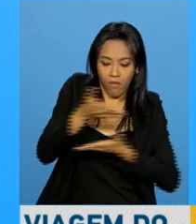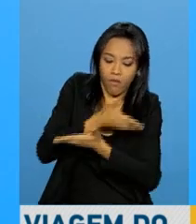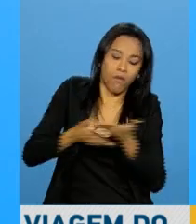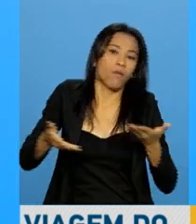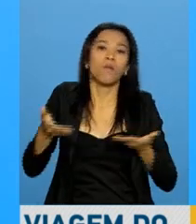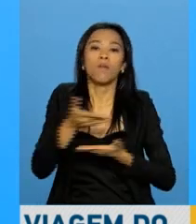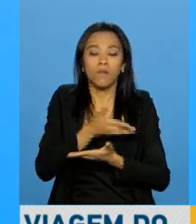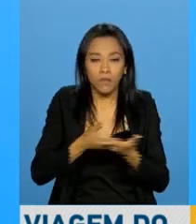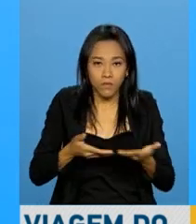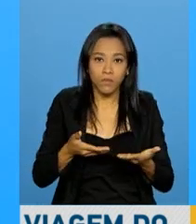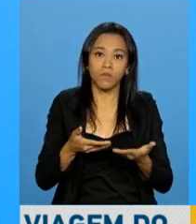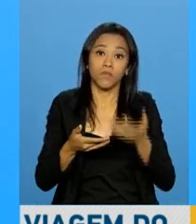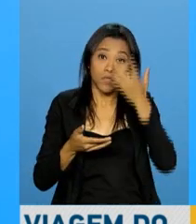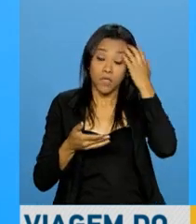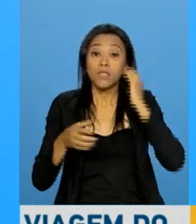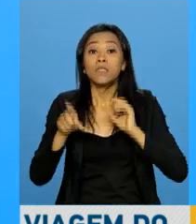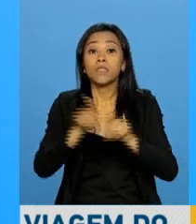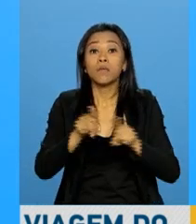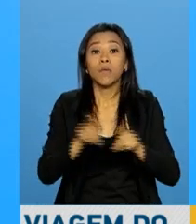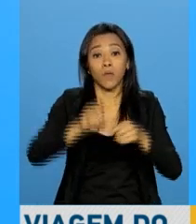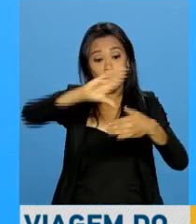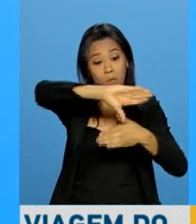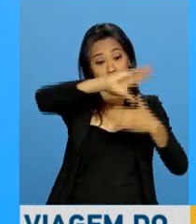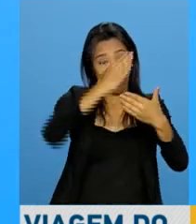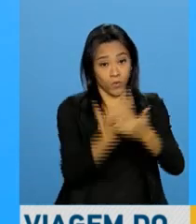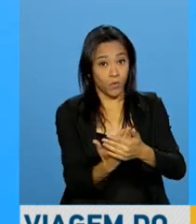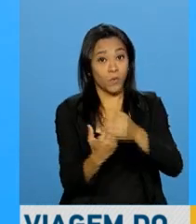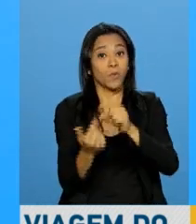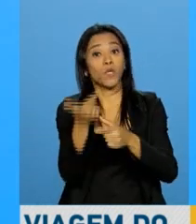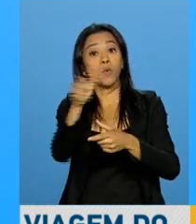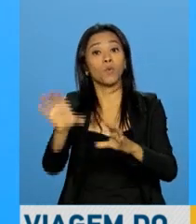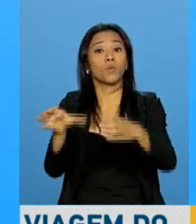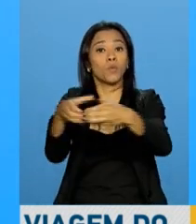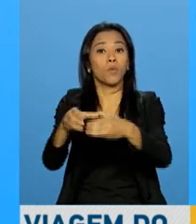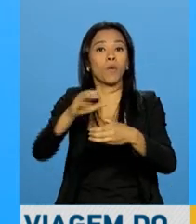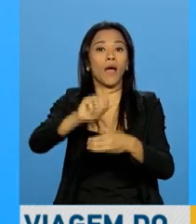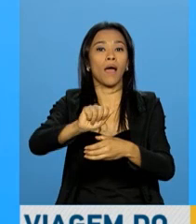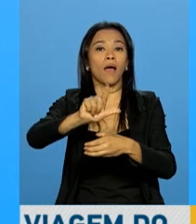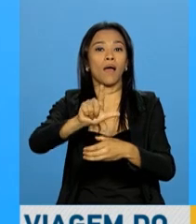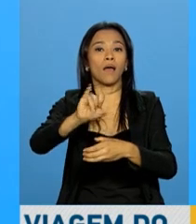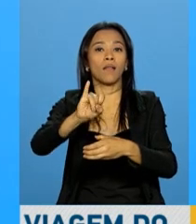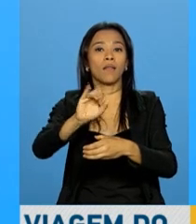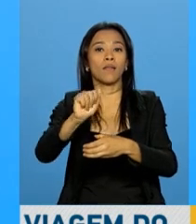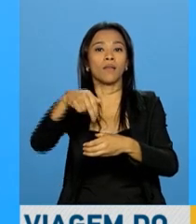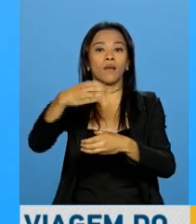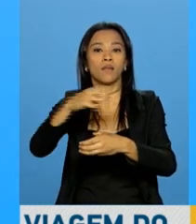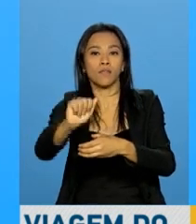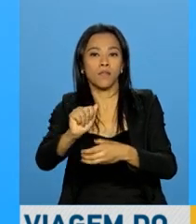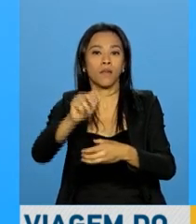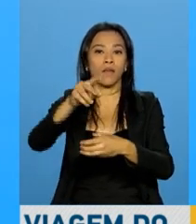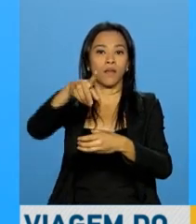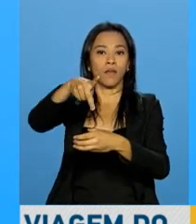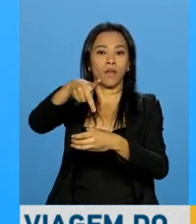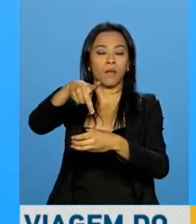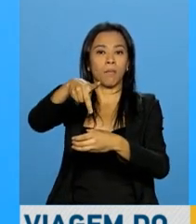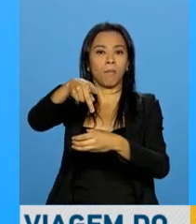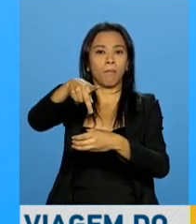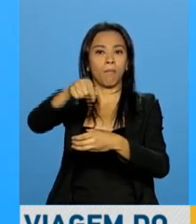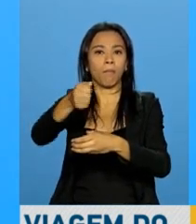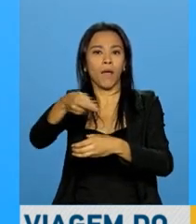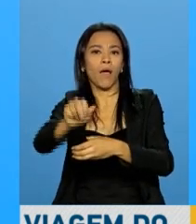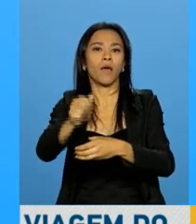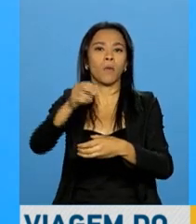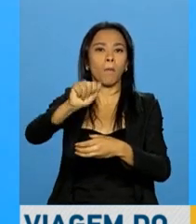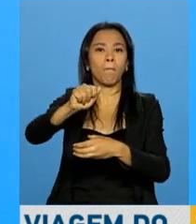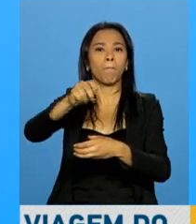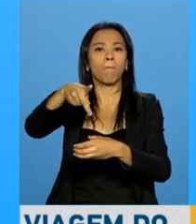Evidentemente, o Mercosul e a Aliança para o Pacífico, esses dois agrupamentos, formam um mercado de